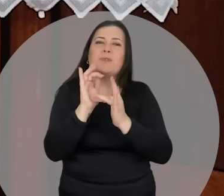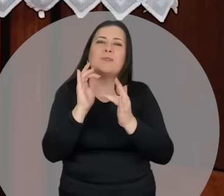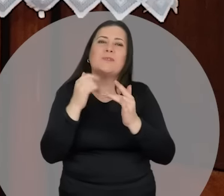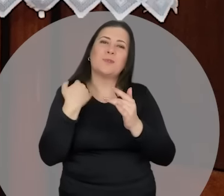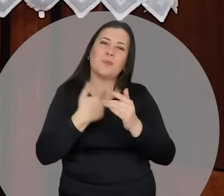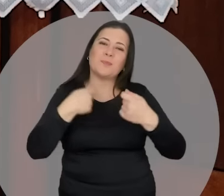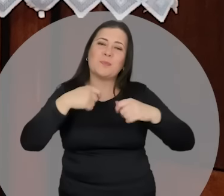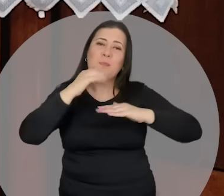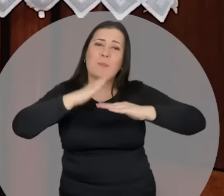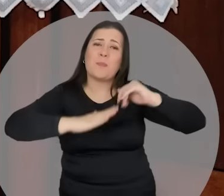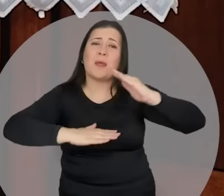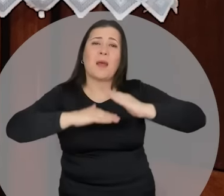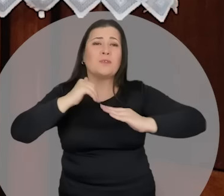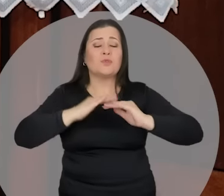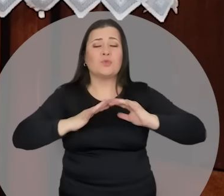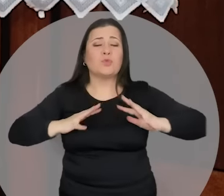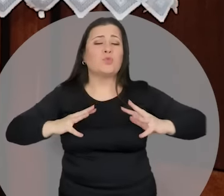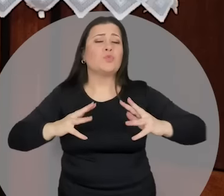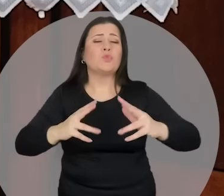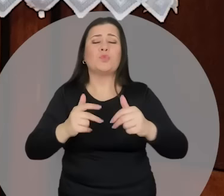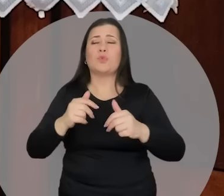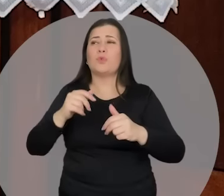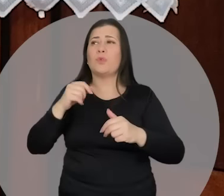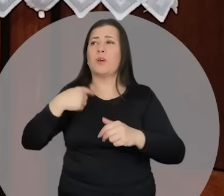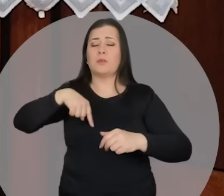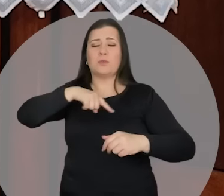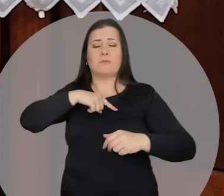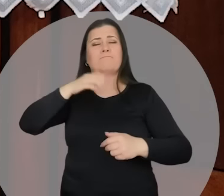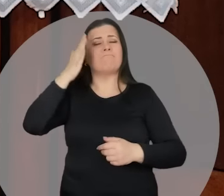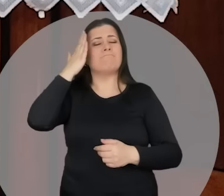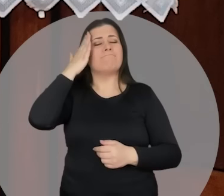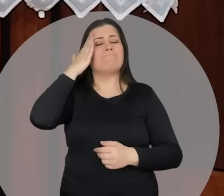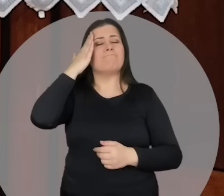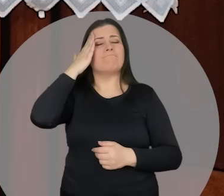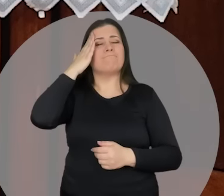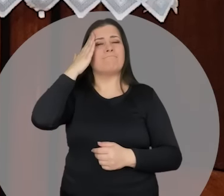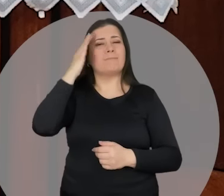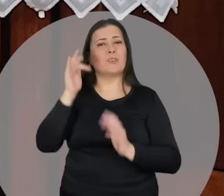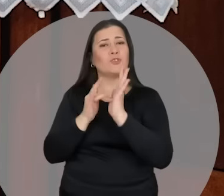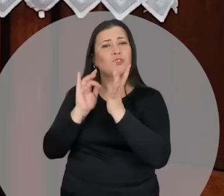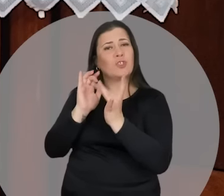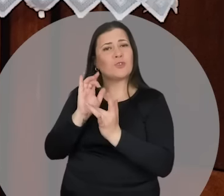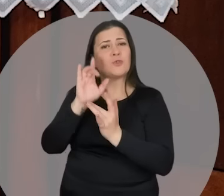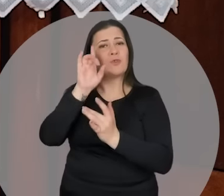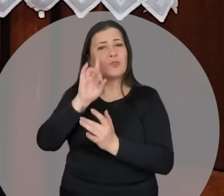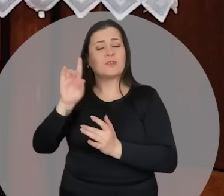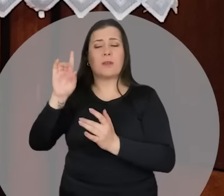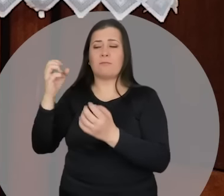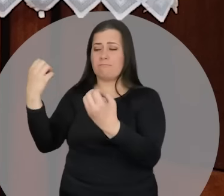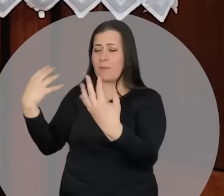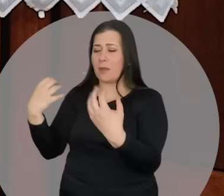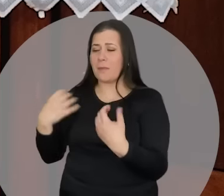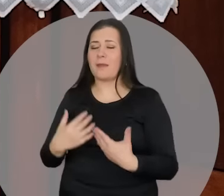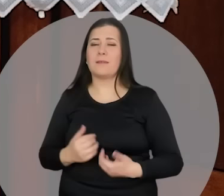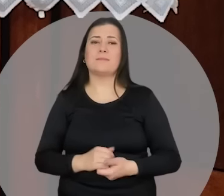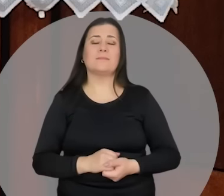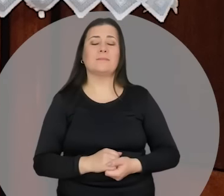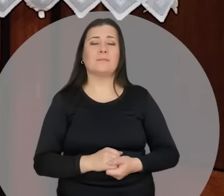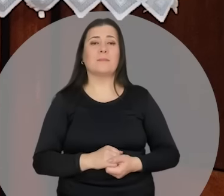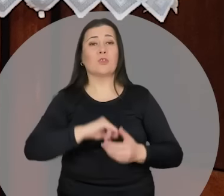tudo o que aprendemos de Deus e de Jesus e seus ensinamentos. Josué, assim